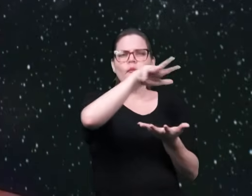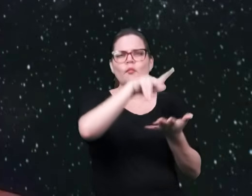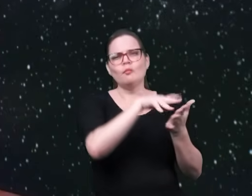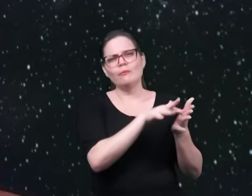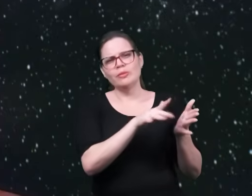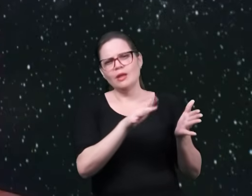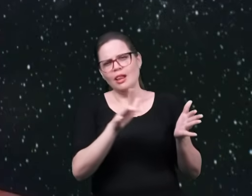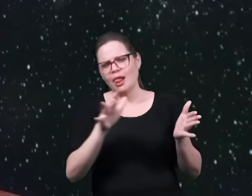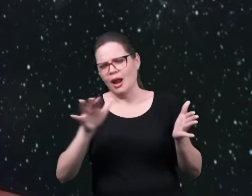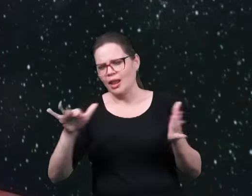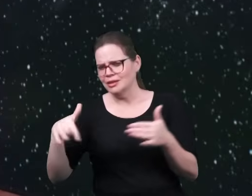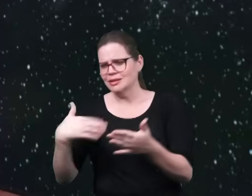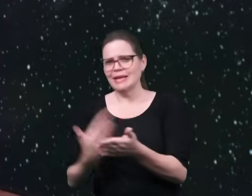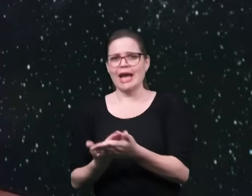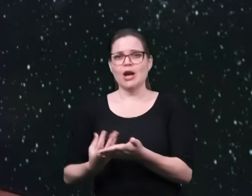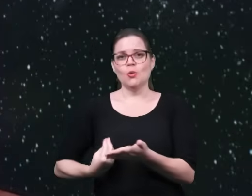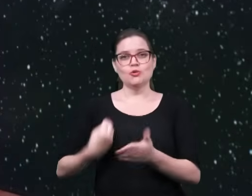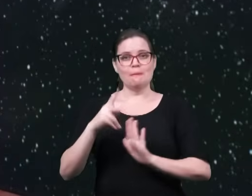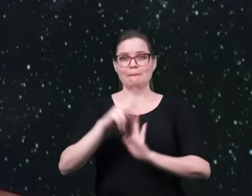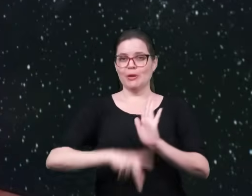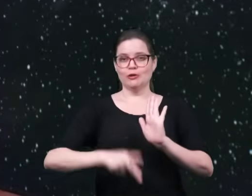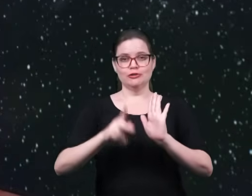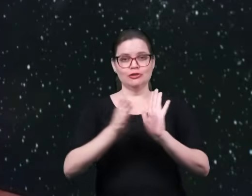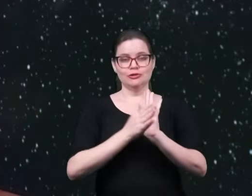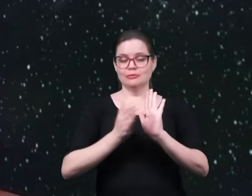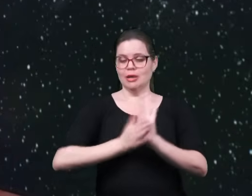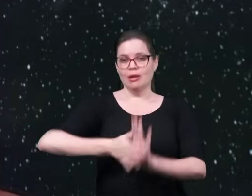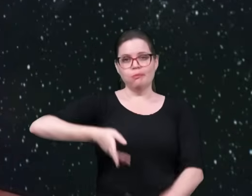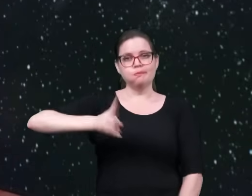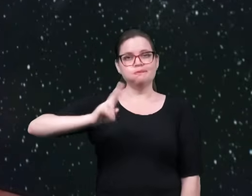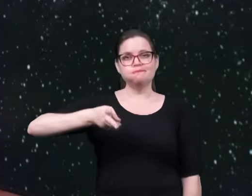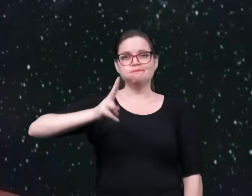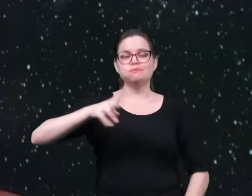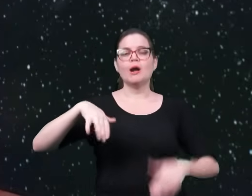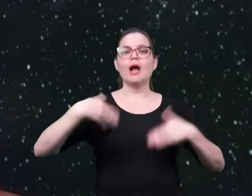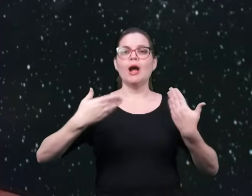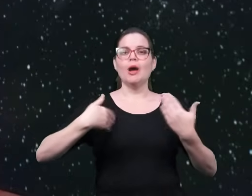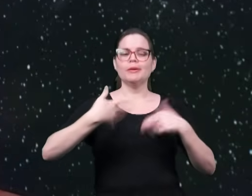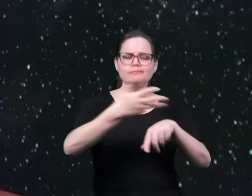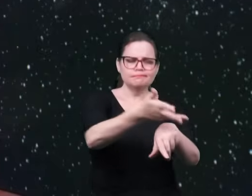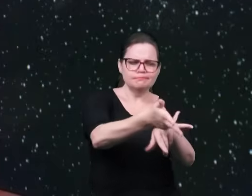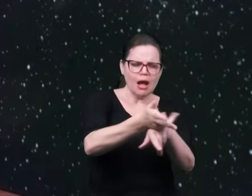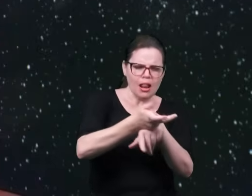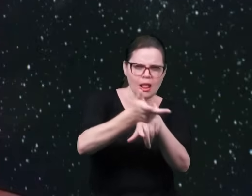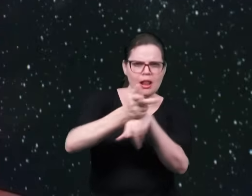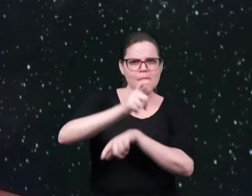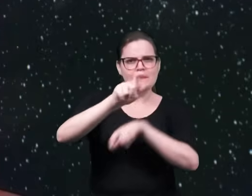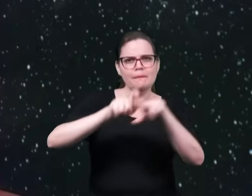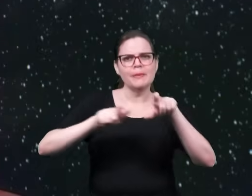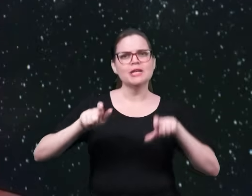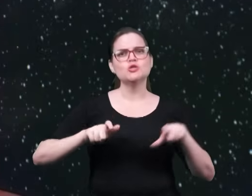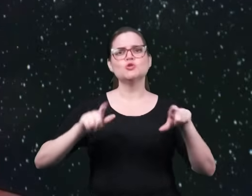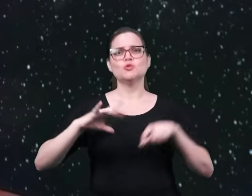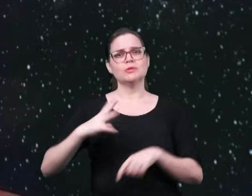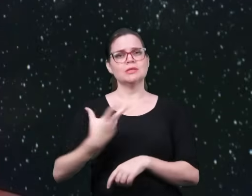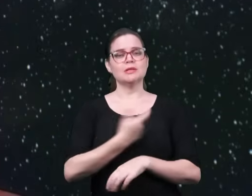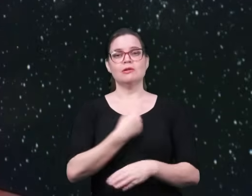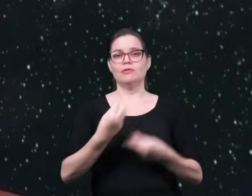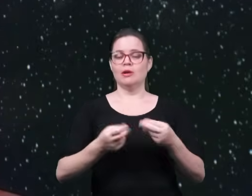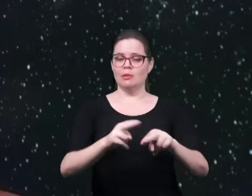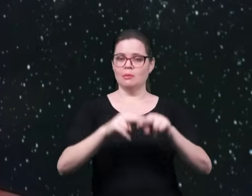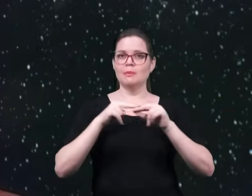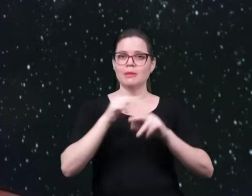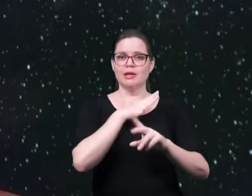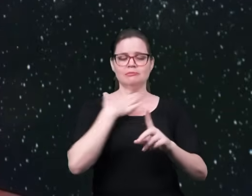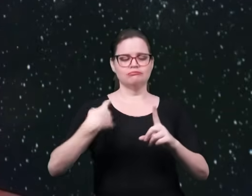nos alcançou, de resgatar o homem e salvá-lo através do sacrifício de Jesus.